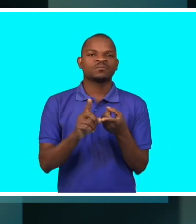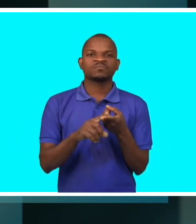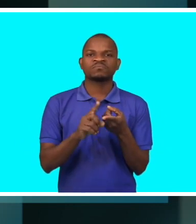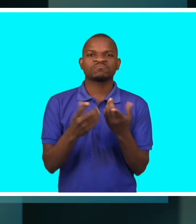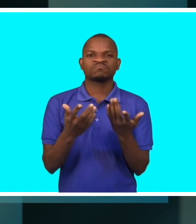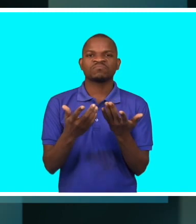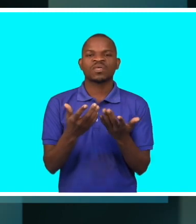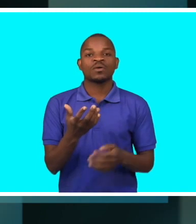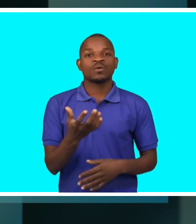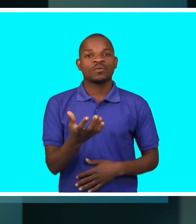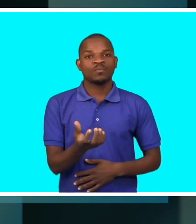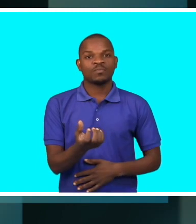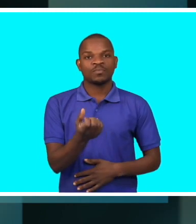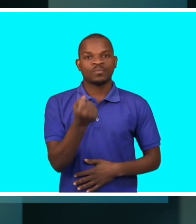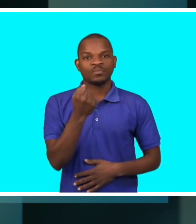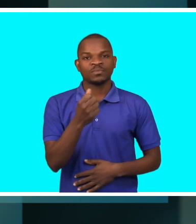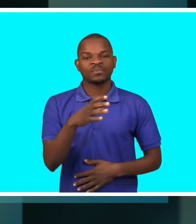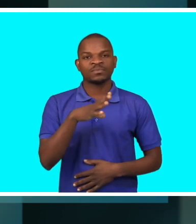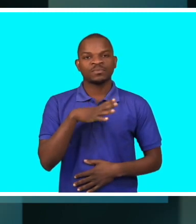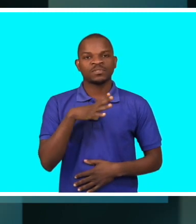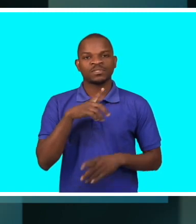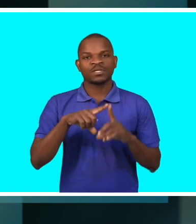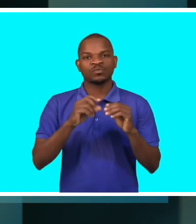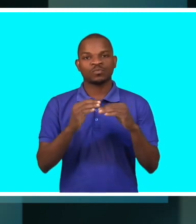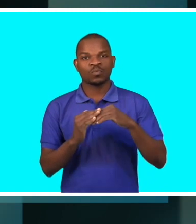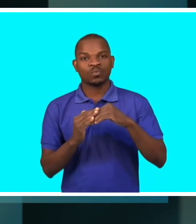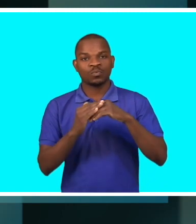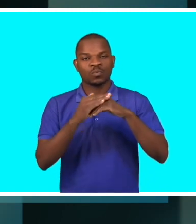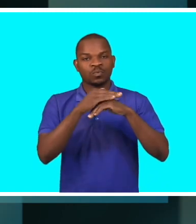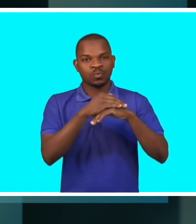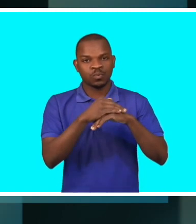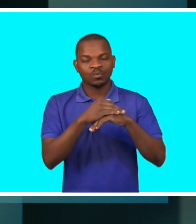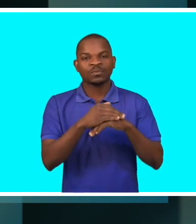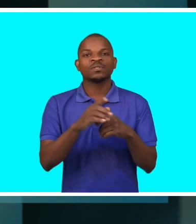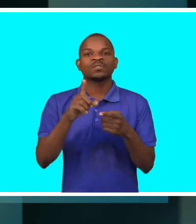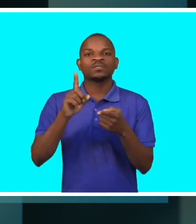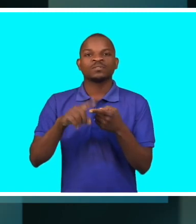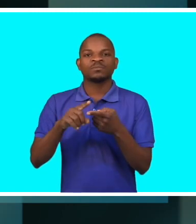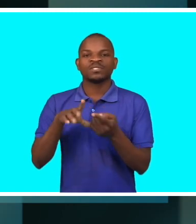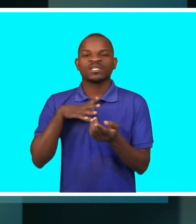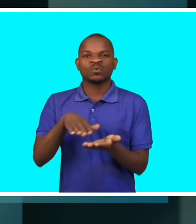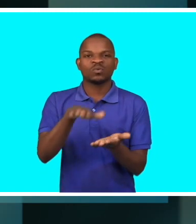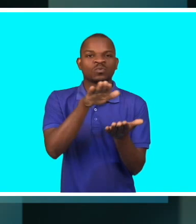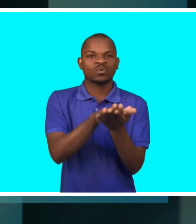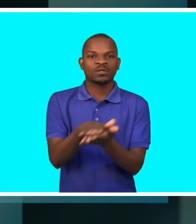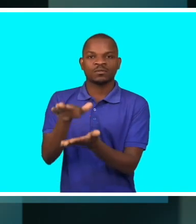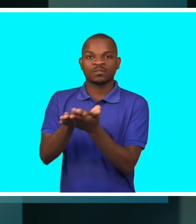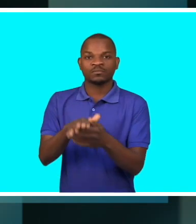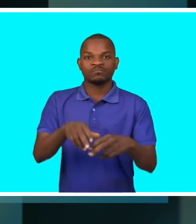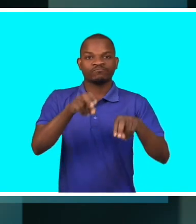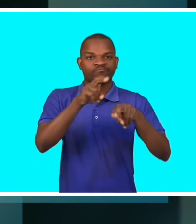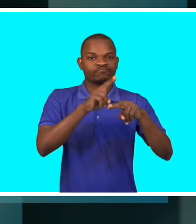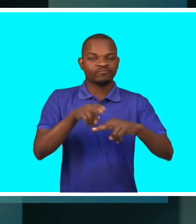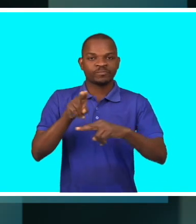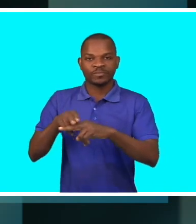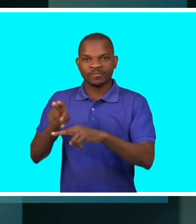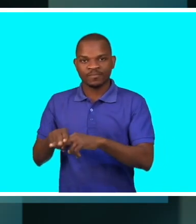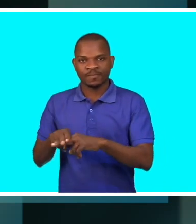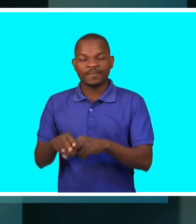desde a possibilidade de ter as rampas de acesso, passando pelos locais de